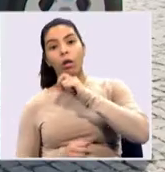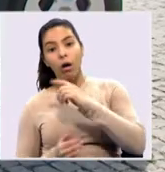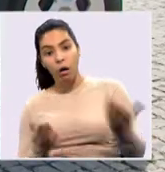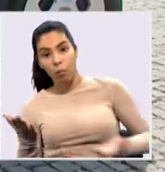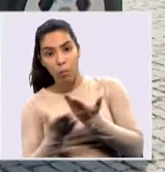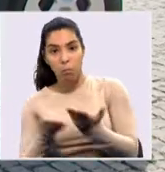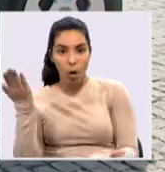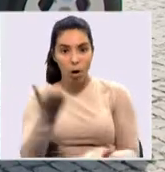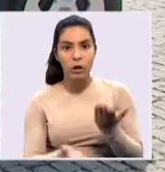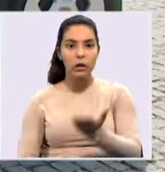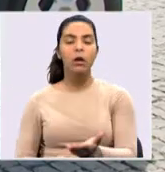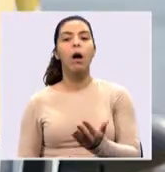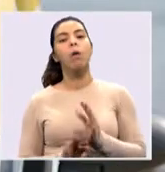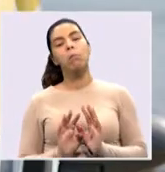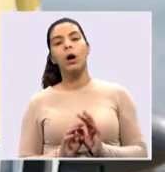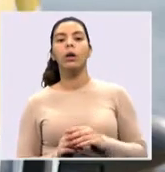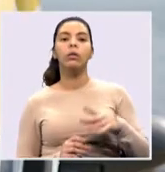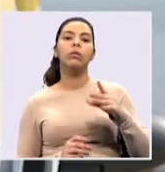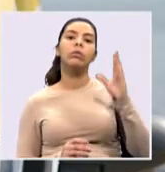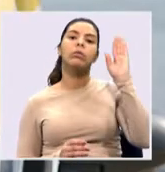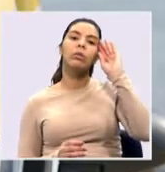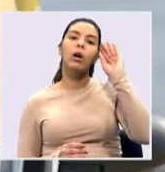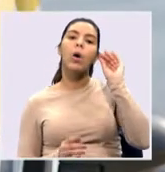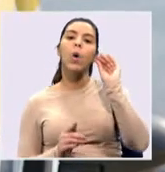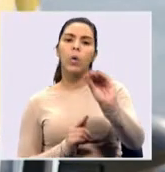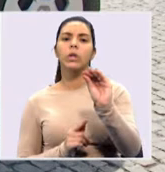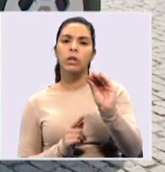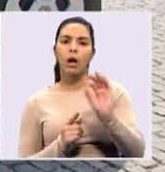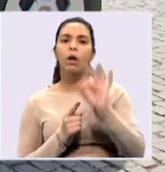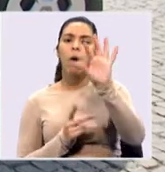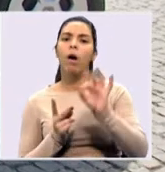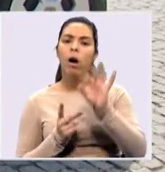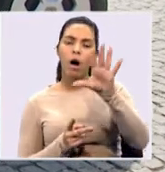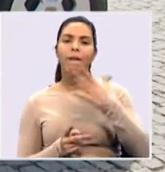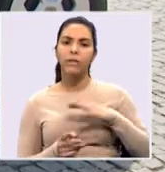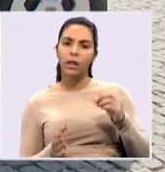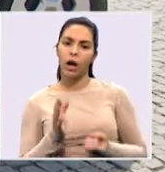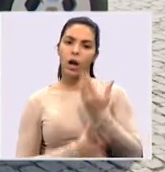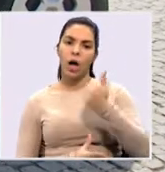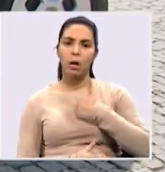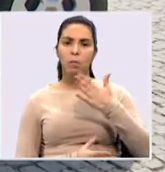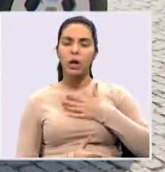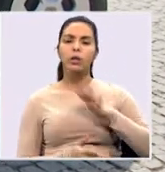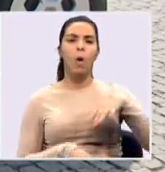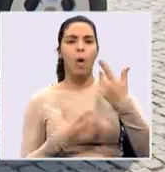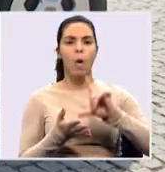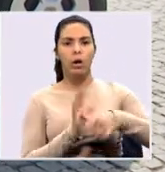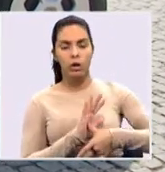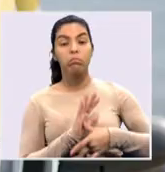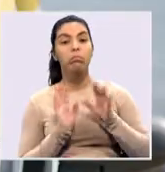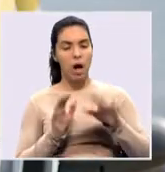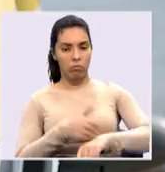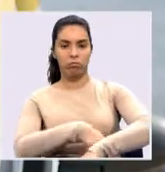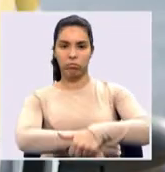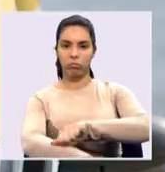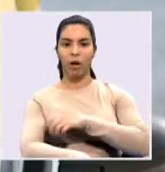O Djalmo é um empreendedor. Que conselhos é que pode deixar a quem quer construir uma startup ou ir avante com um projeto?